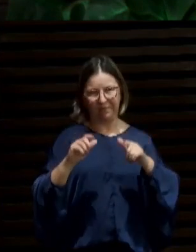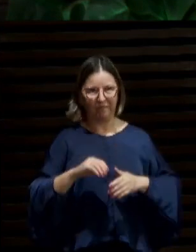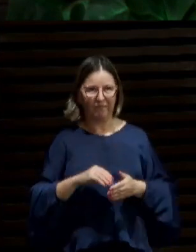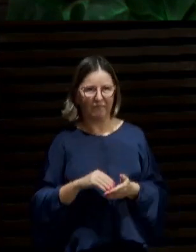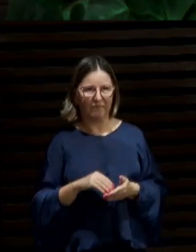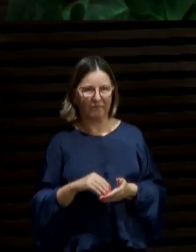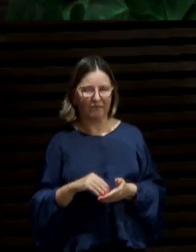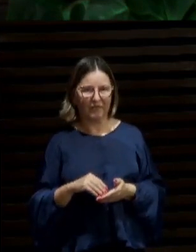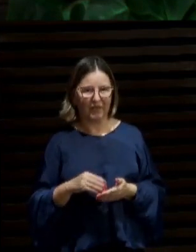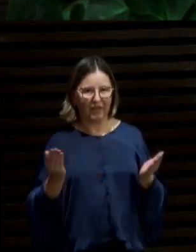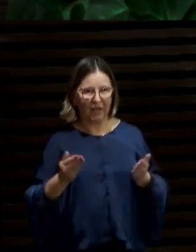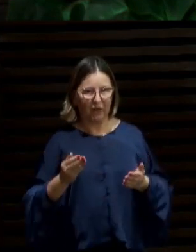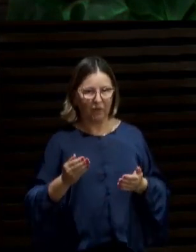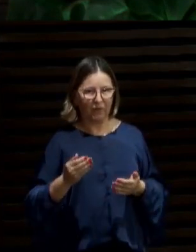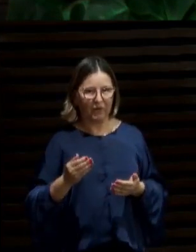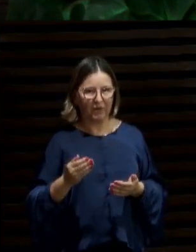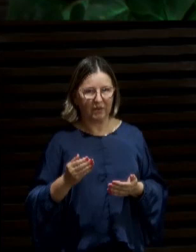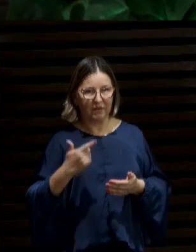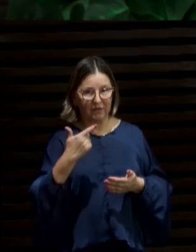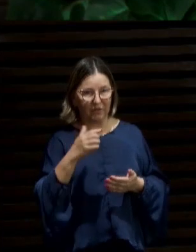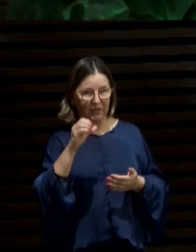21. Não vejo mais televisão.